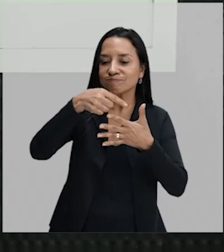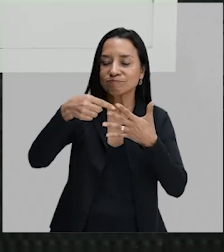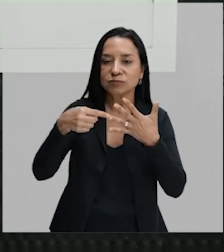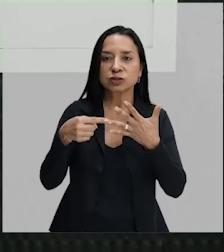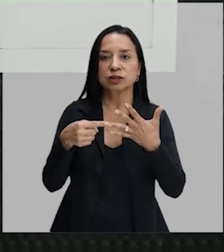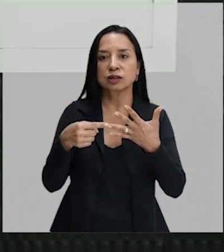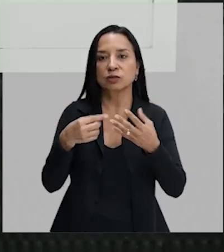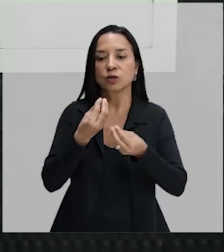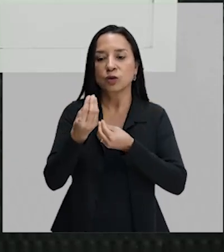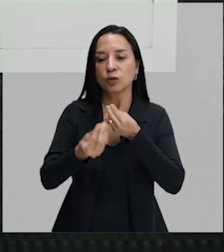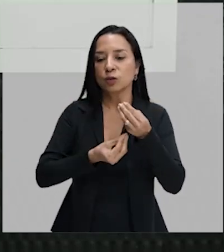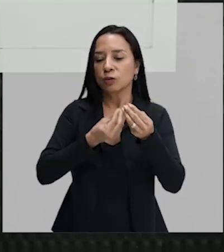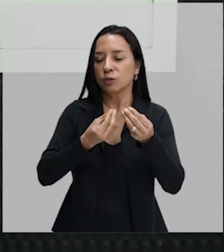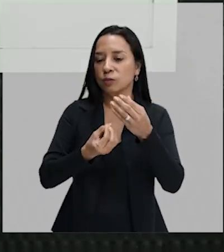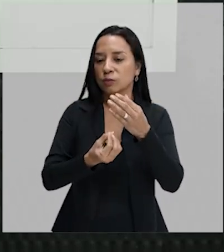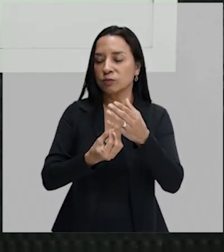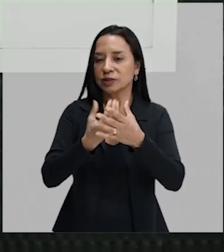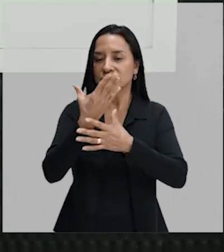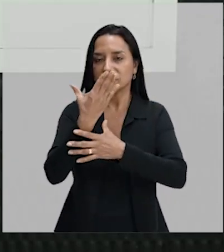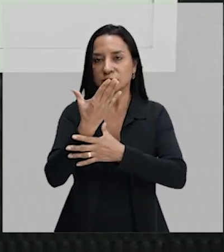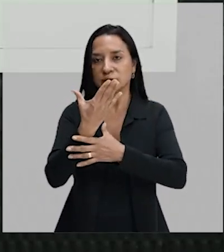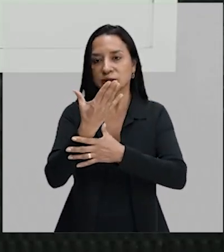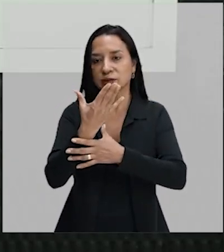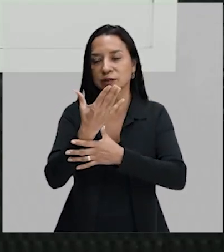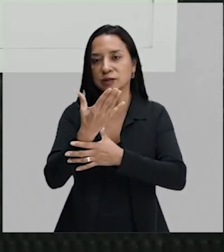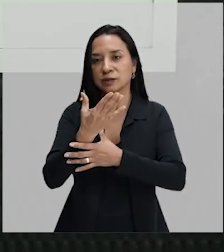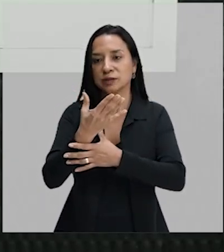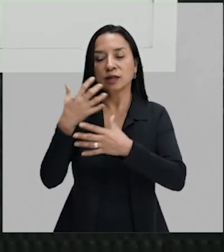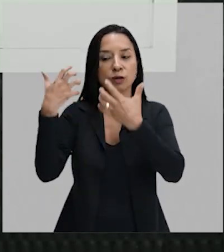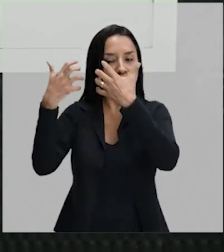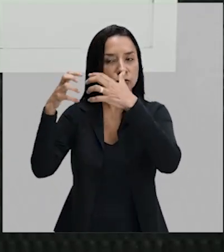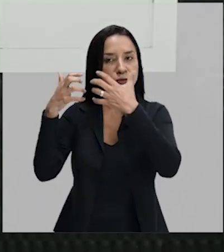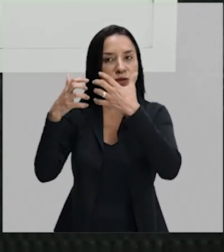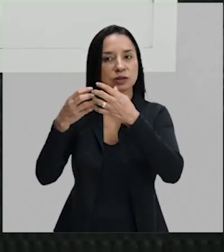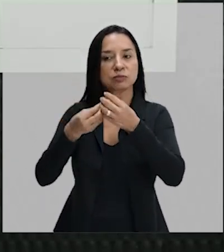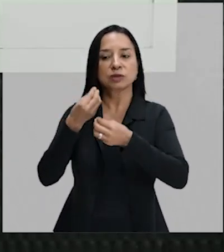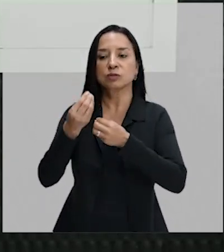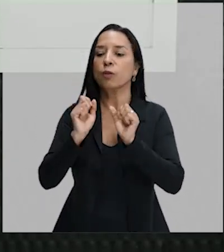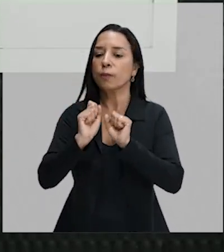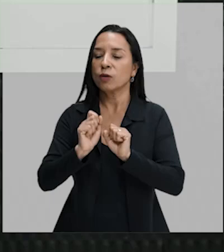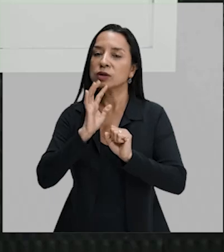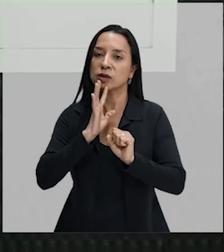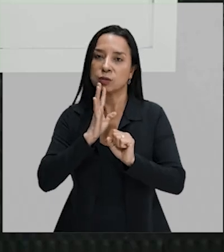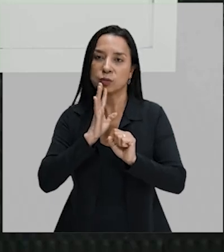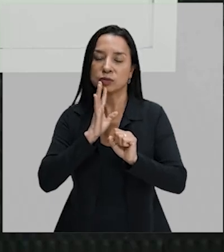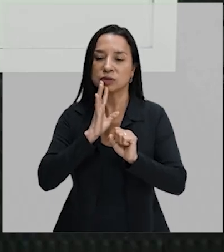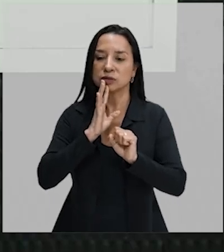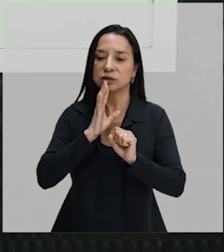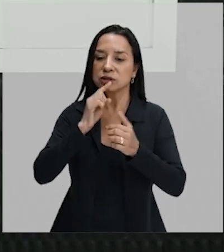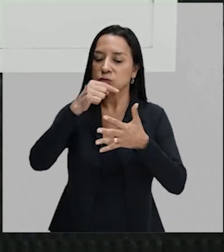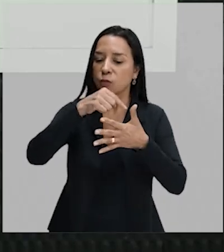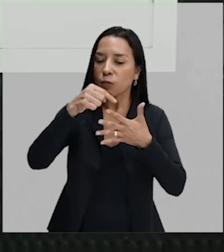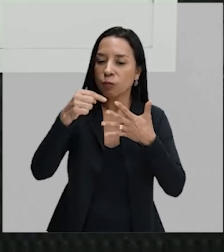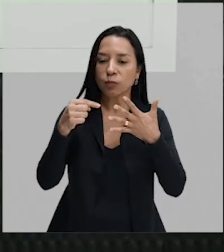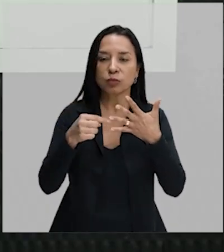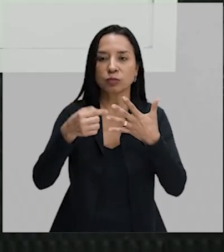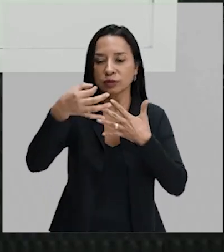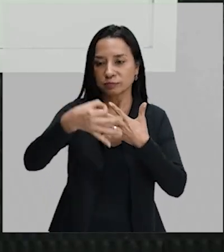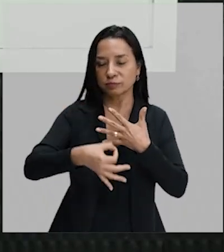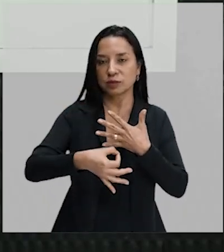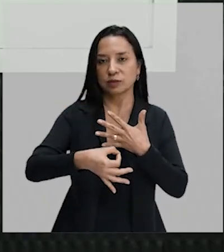este conhecimento de uma maneira em que ele possa ser reconhecido, identificado, pontuado de uma forma adequada?